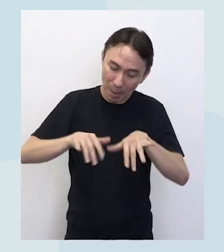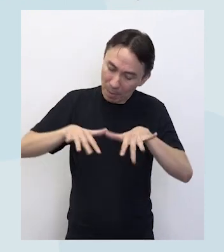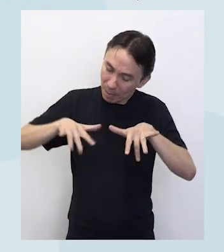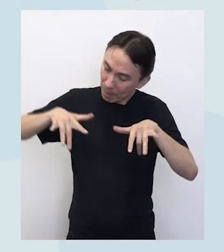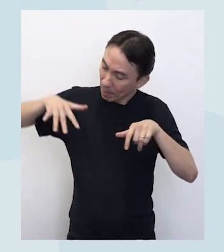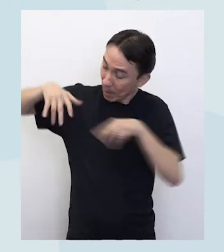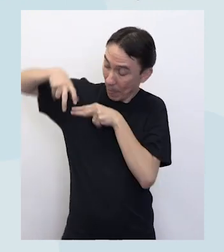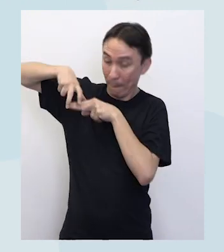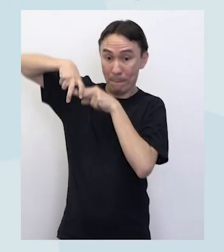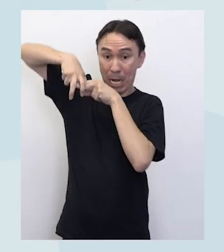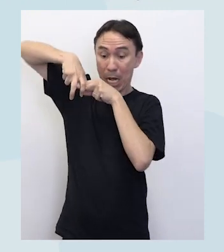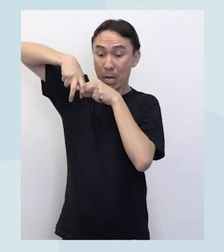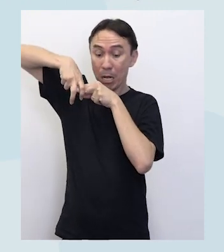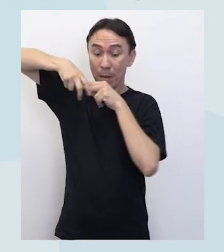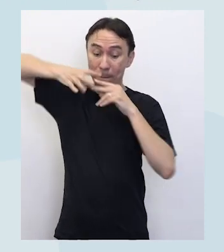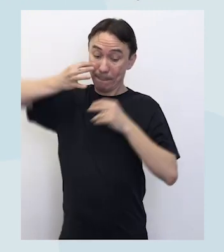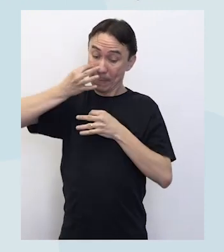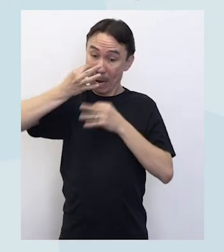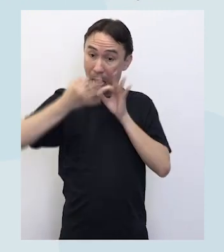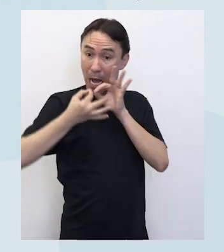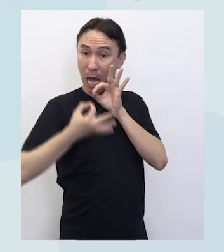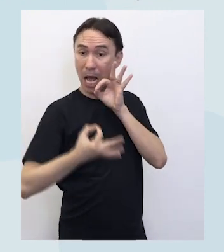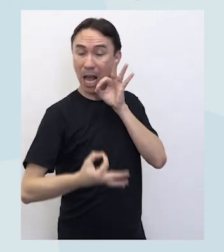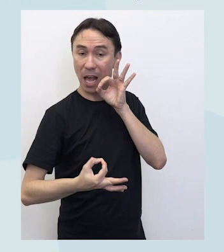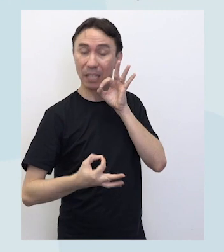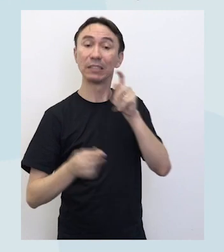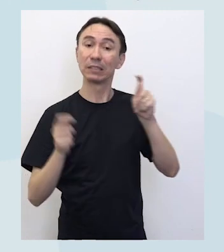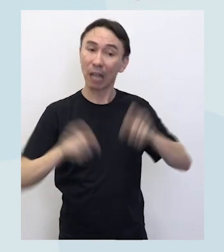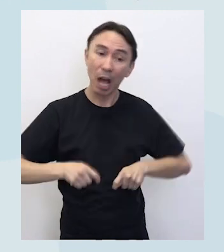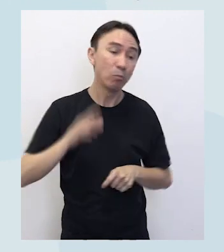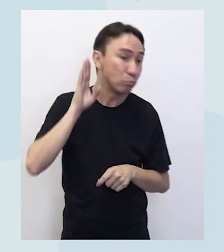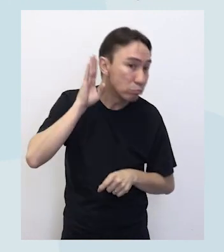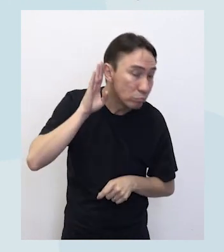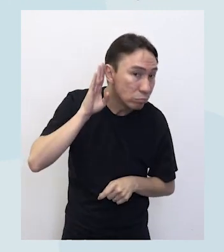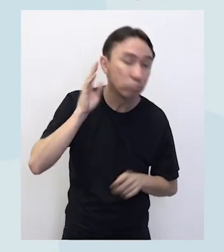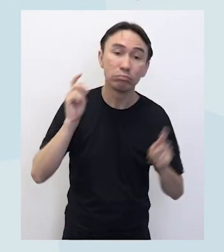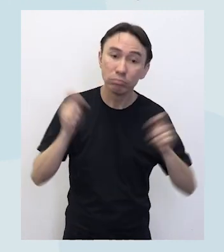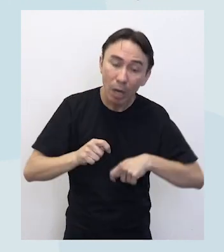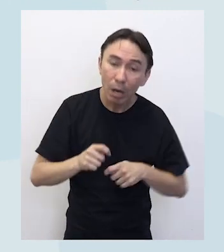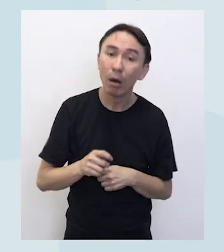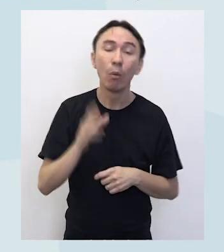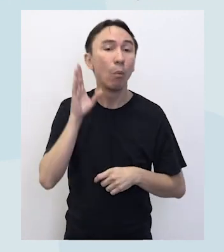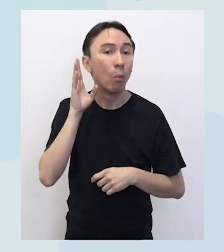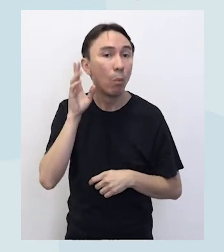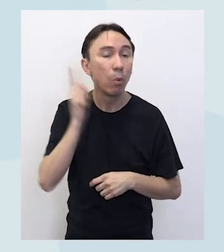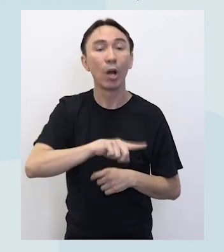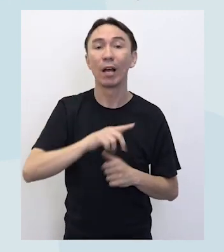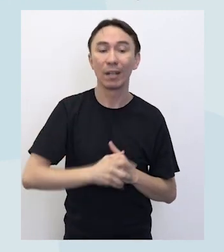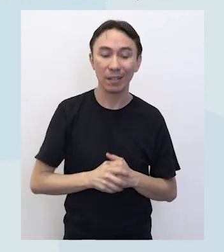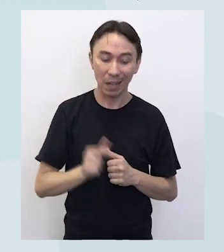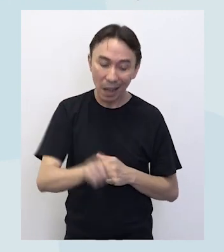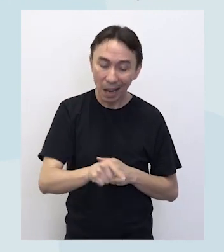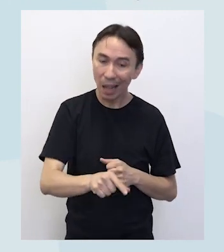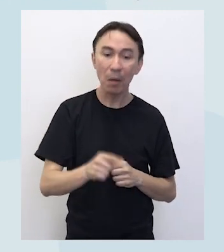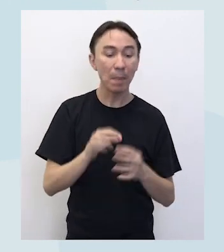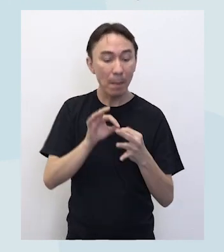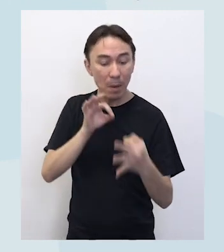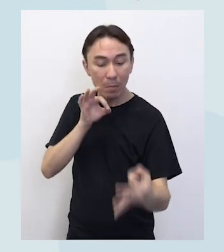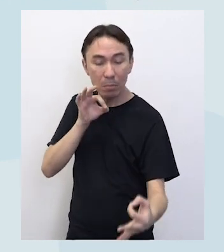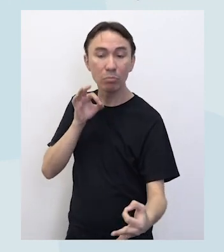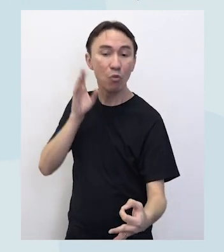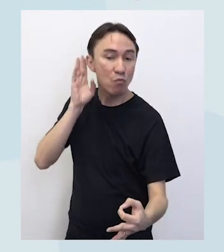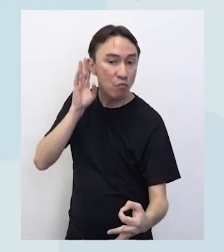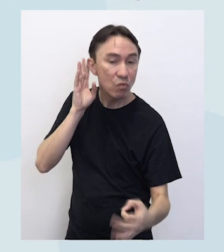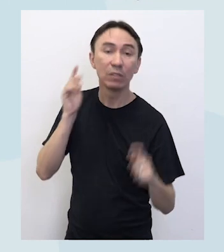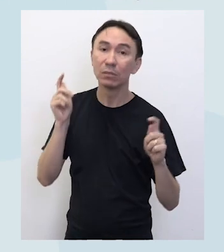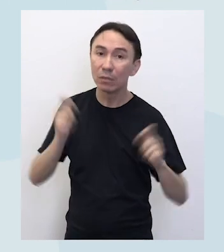da arquibancada vai conseguir ouvir bem quem está representando ali, né, no palco lá embaixo, tá?